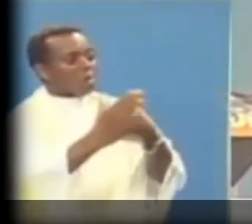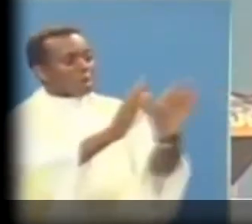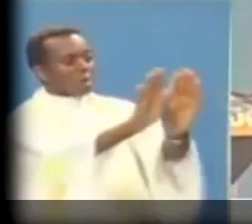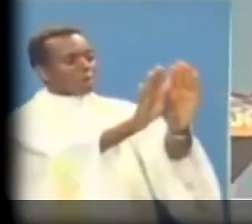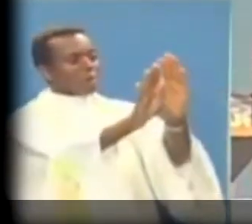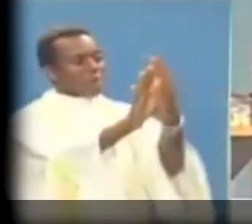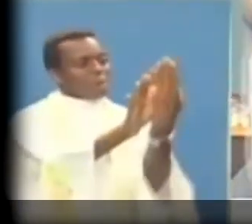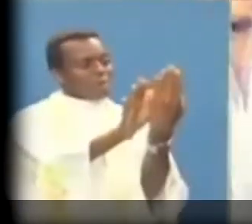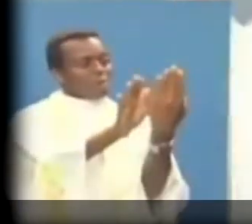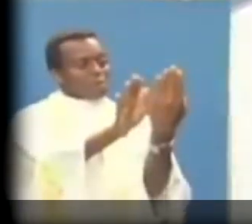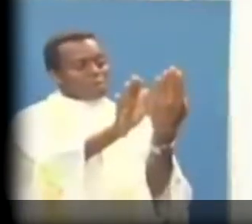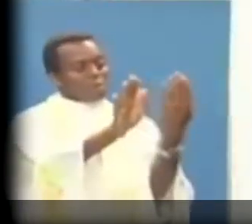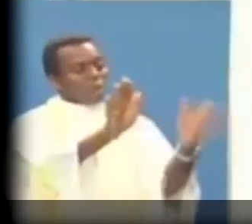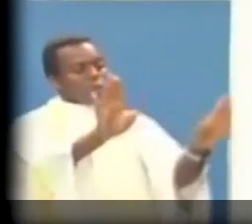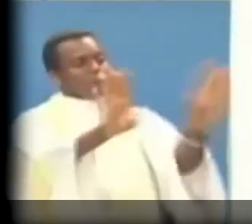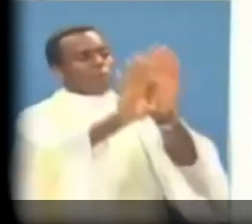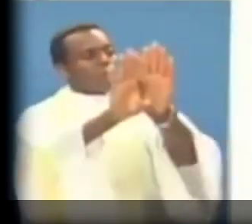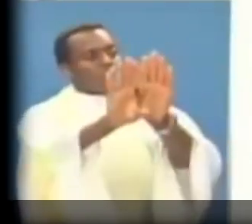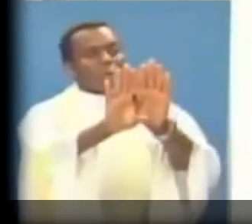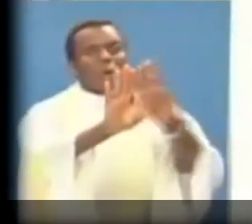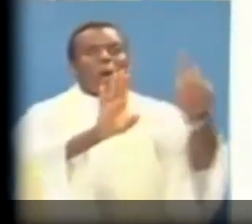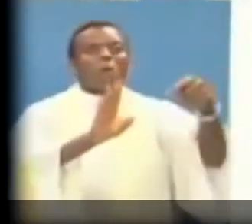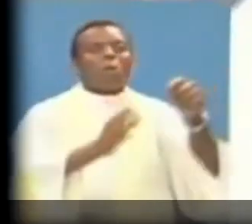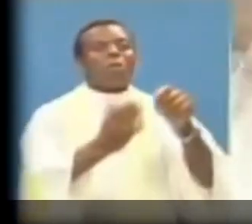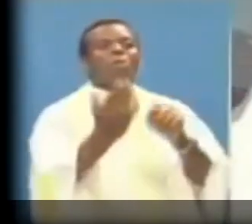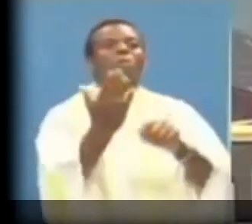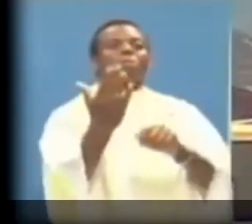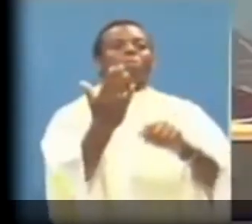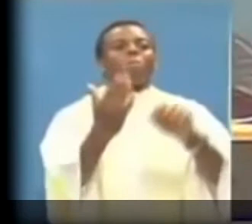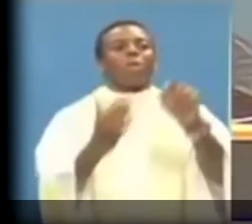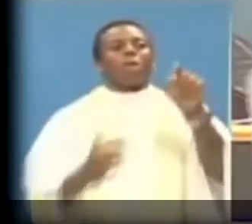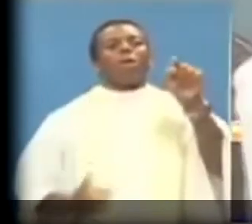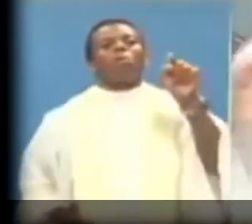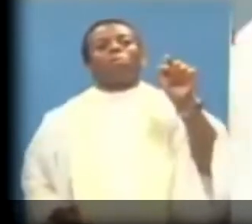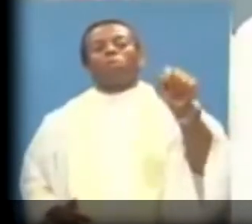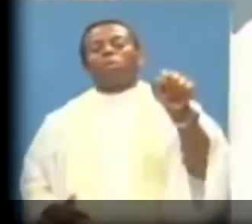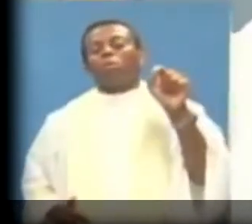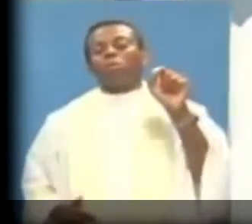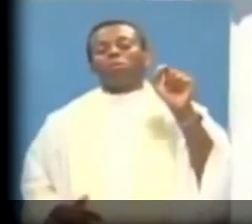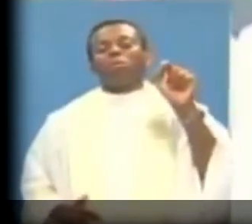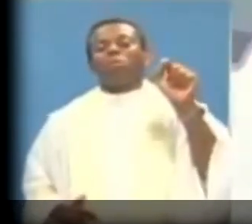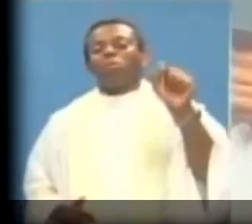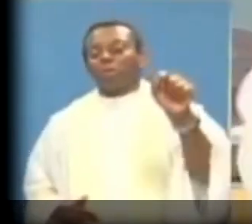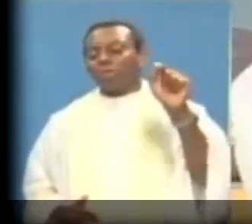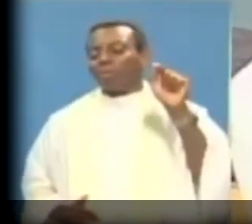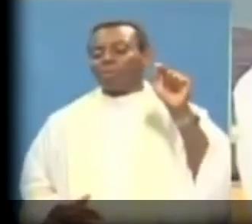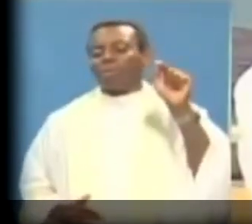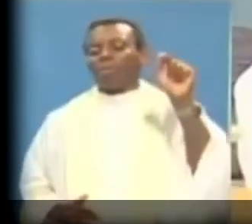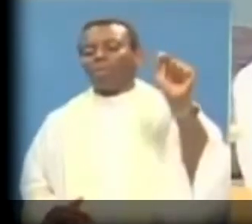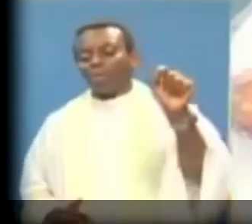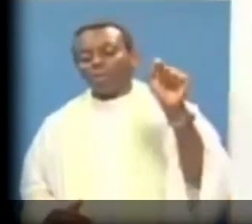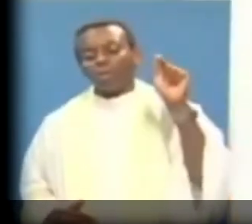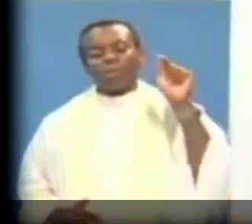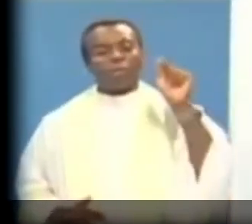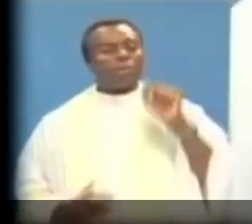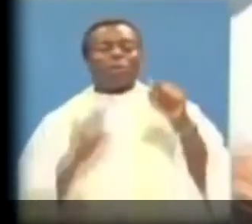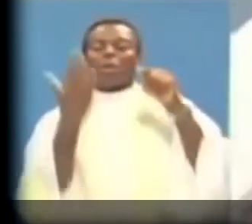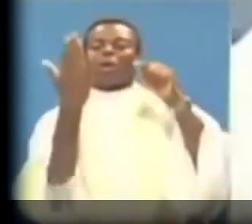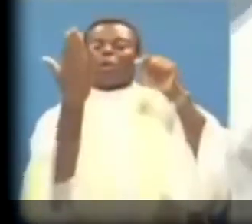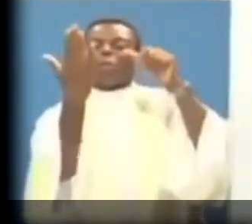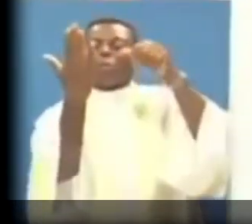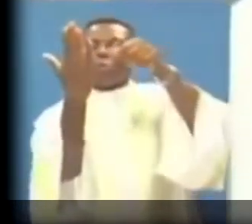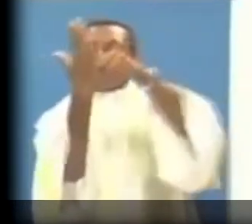noviciado quando bateu a campainha eu fui correndo era o pai e a mãe daquele menino e eu os